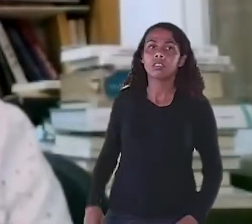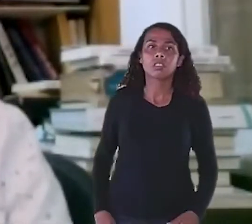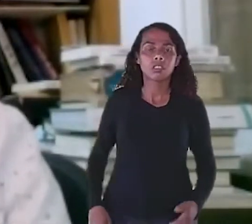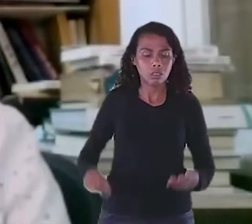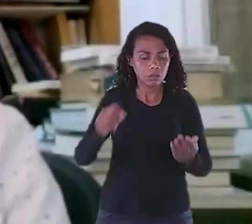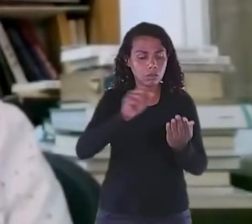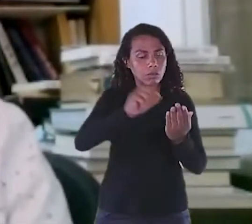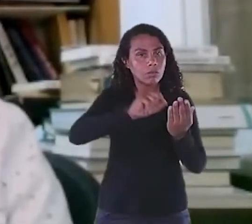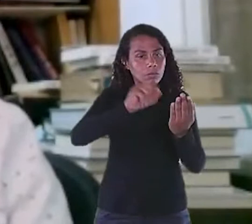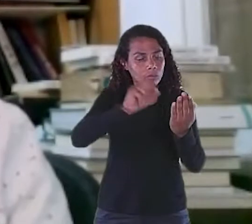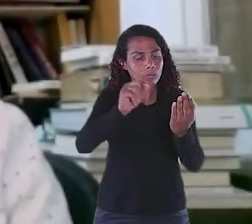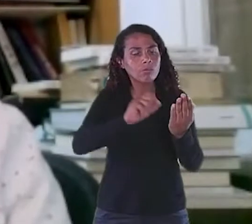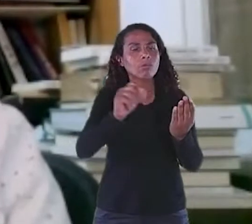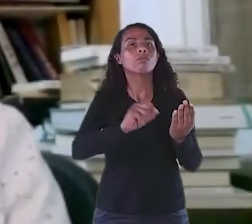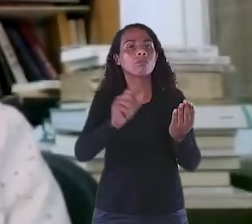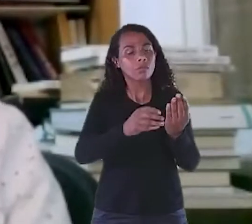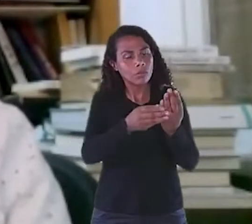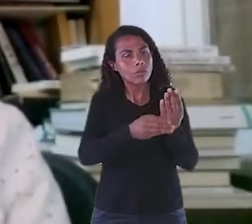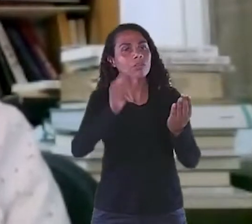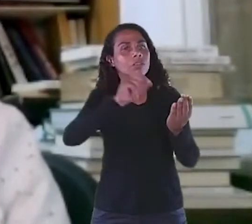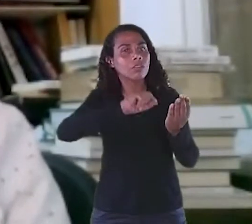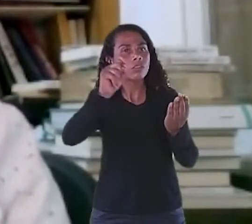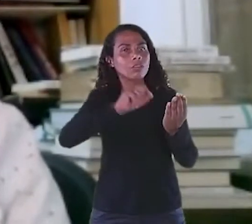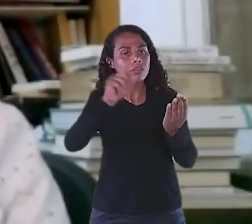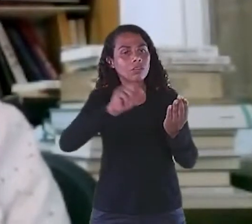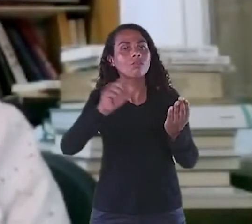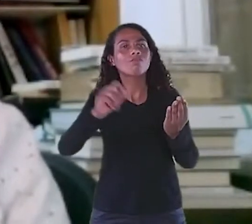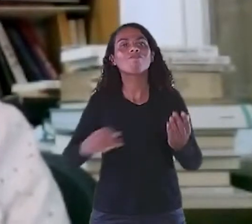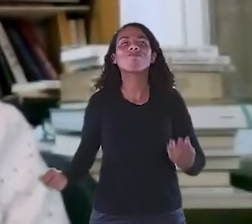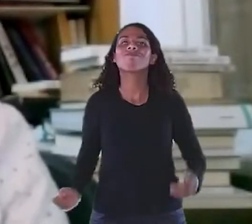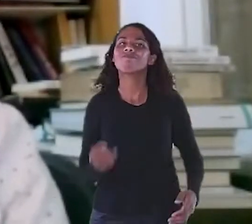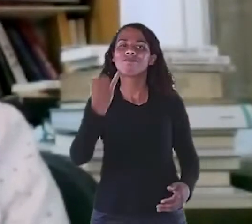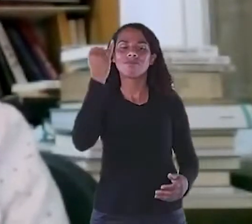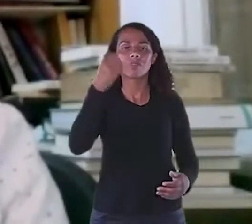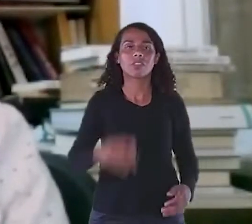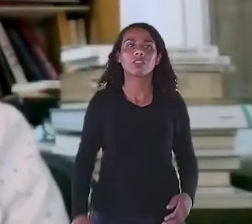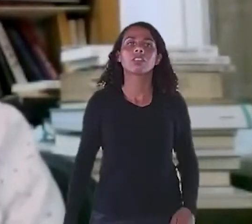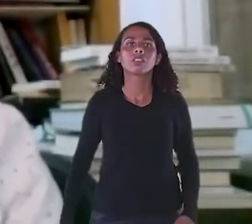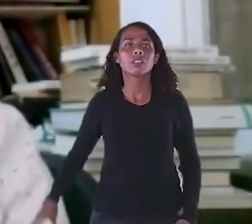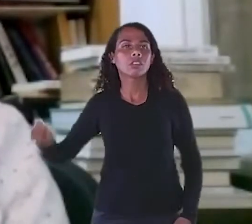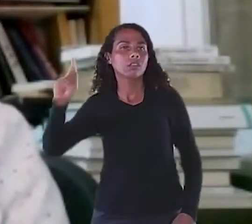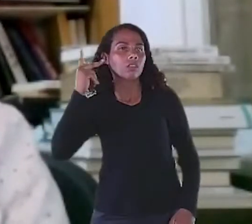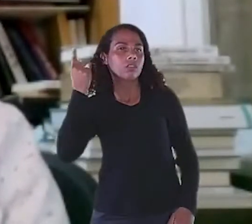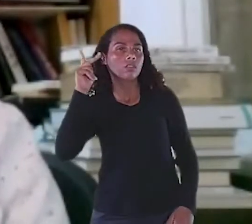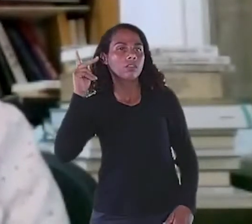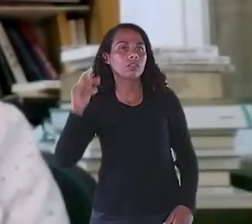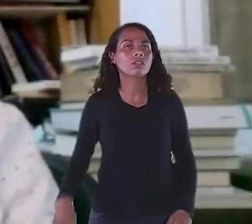ali naquela coisa, que ele podia ser um pouco... se tornar mais poroso,